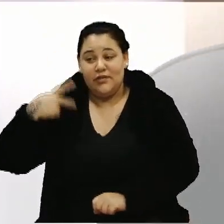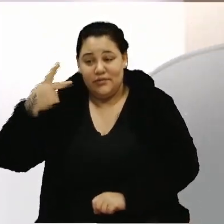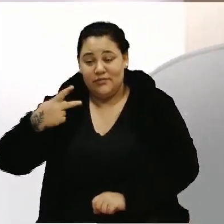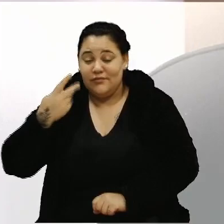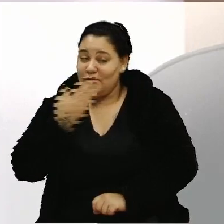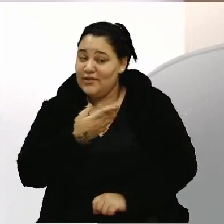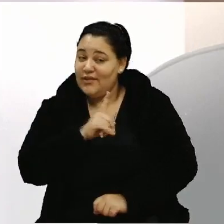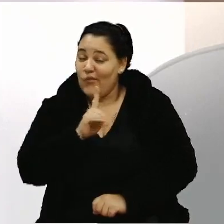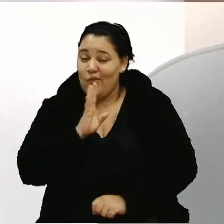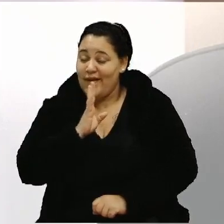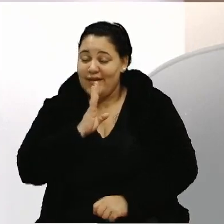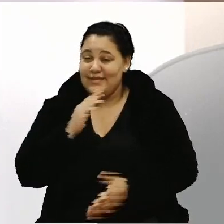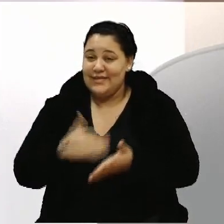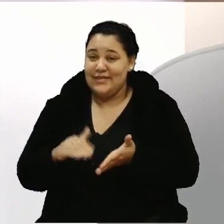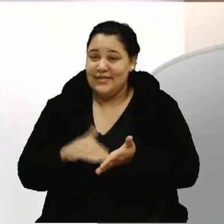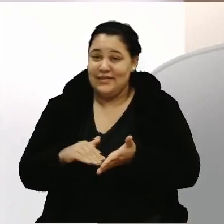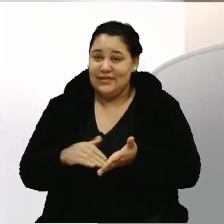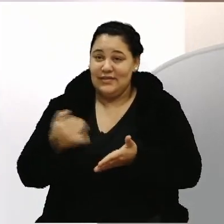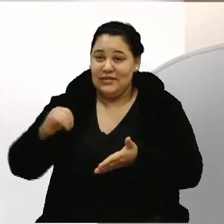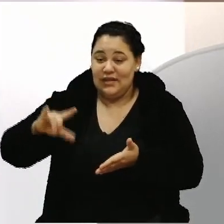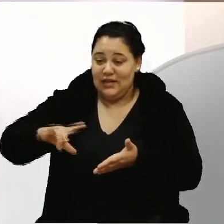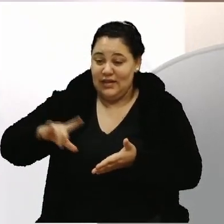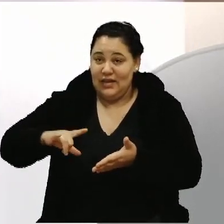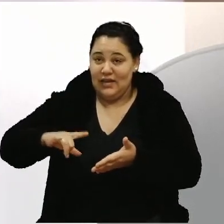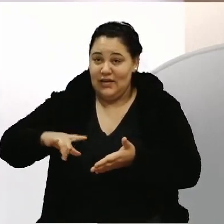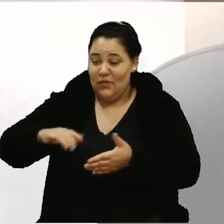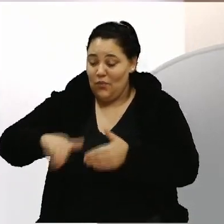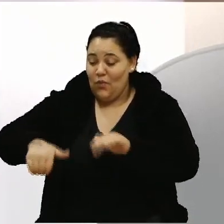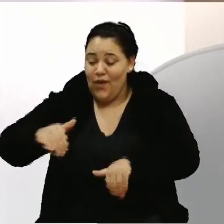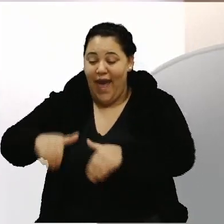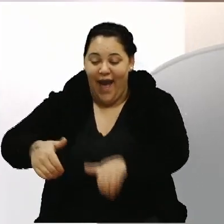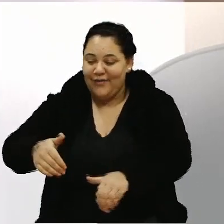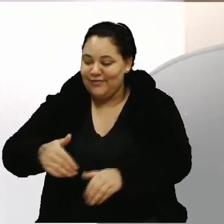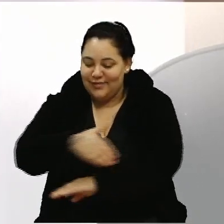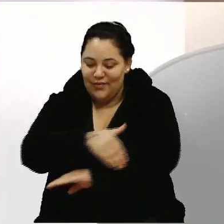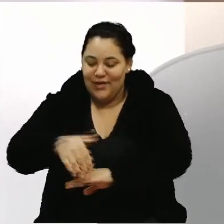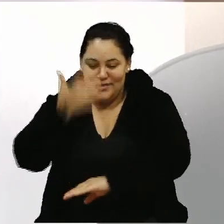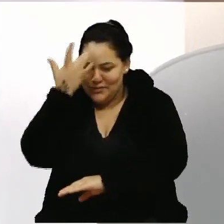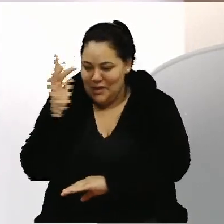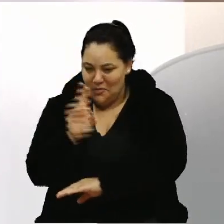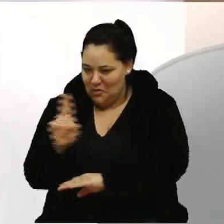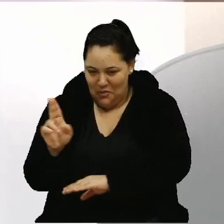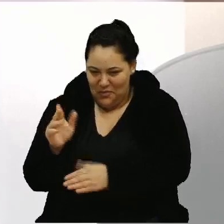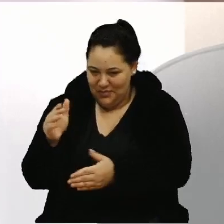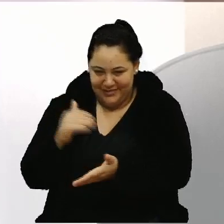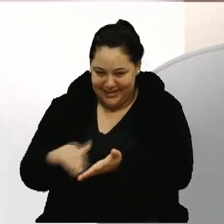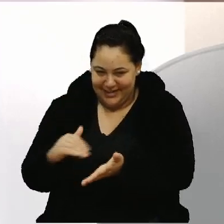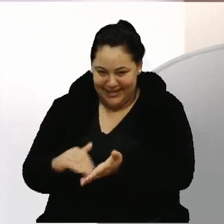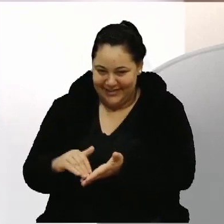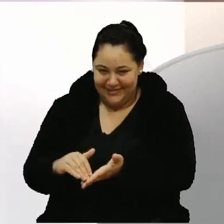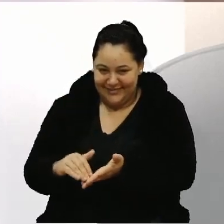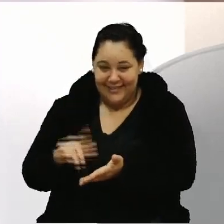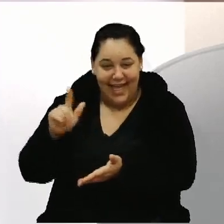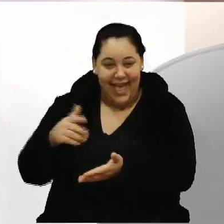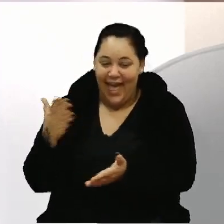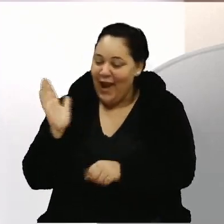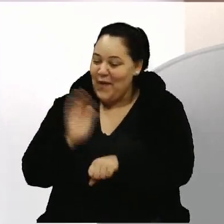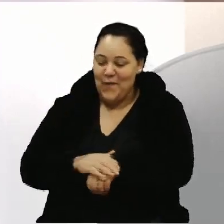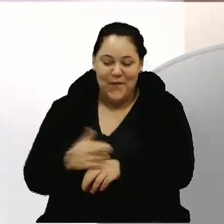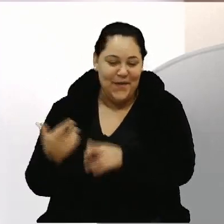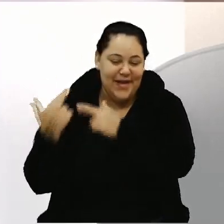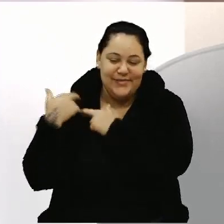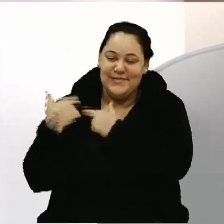secretários. Quando tem um buraco na rua, eles não conhecem ou não sabem o nome do secretário. Não, lá é o vereador. Lá é o